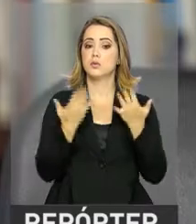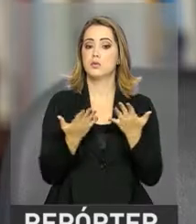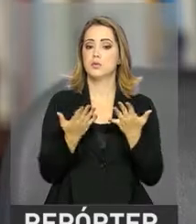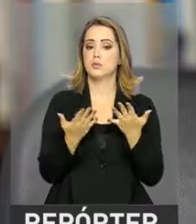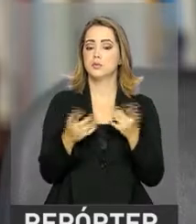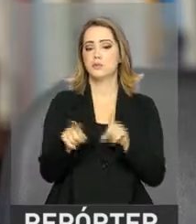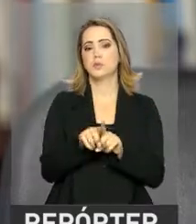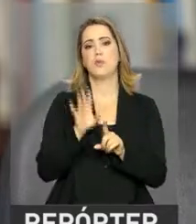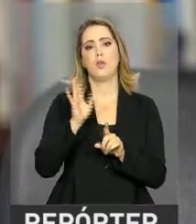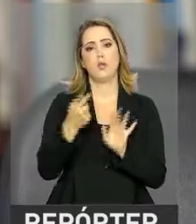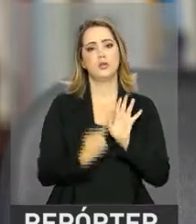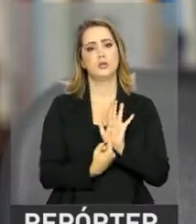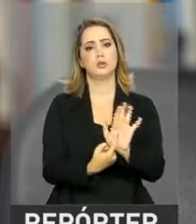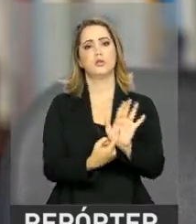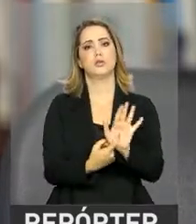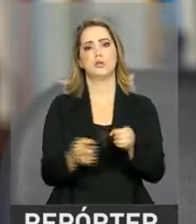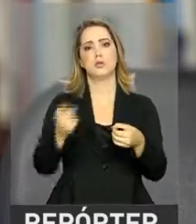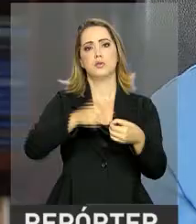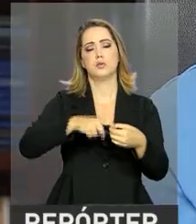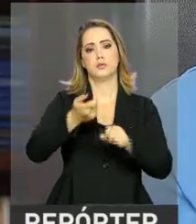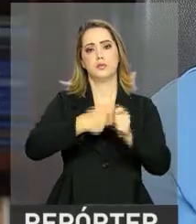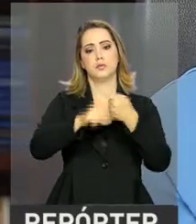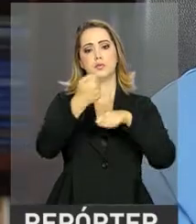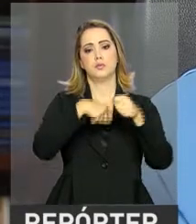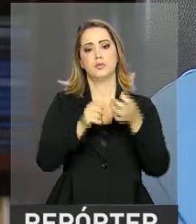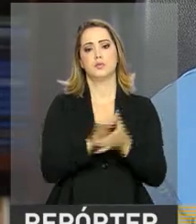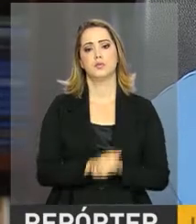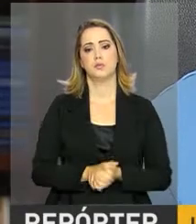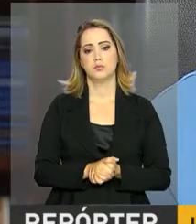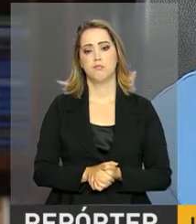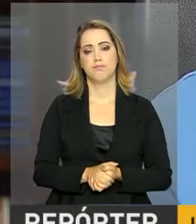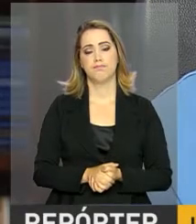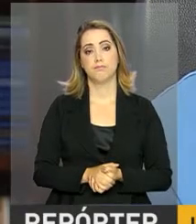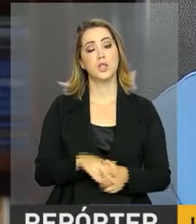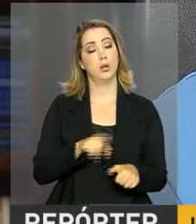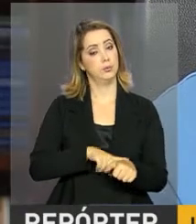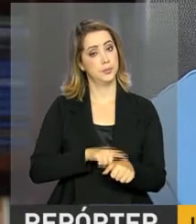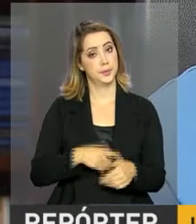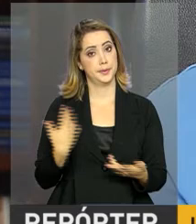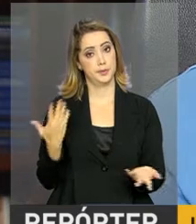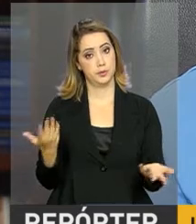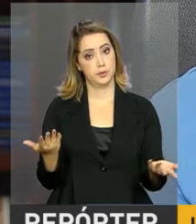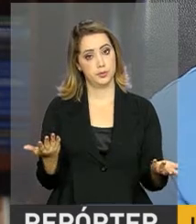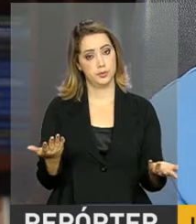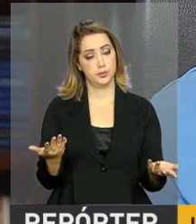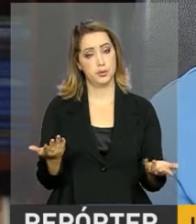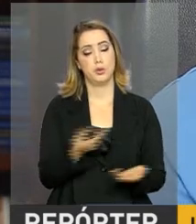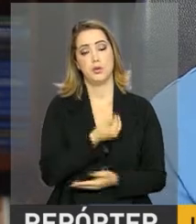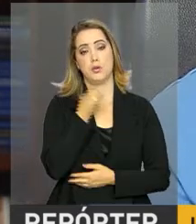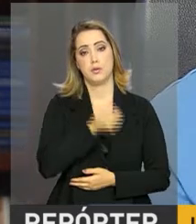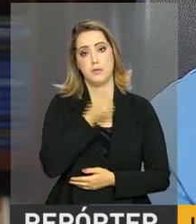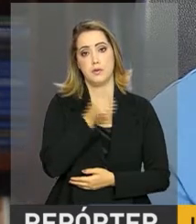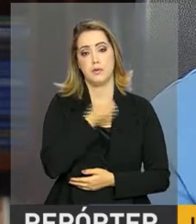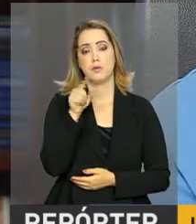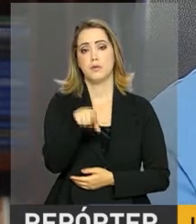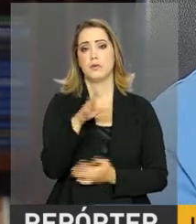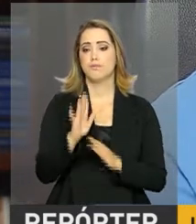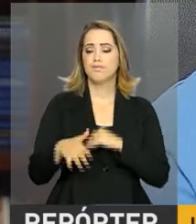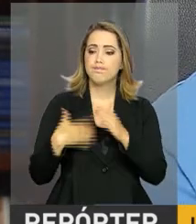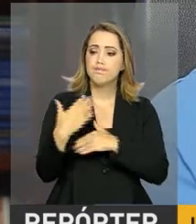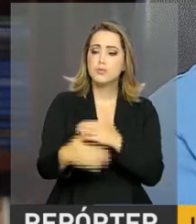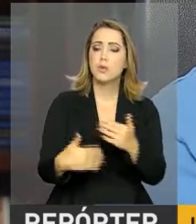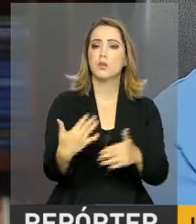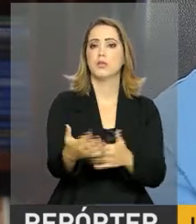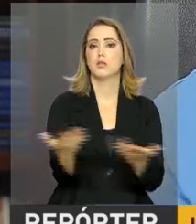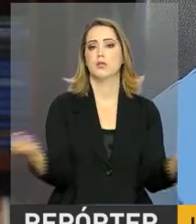país já mostra sinais de recuperação. No contexto que nós estamos vivenciando, e na medida em que você tem